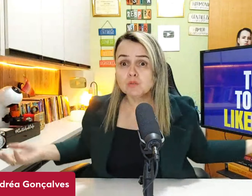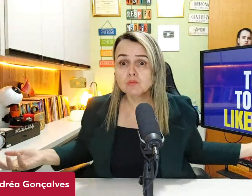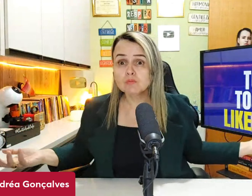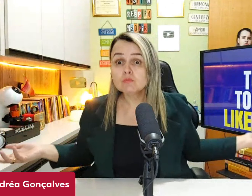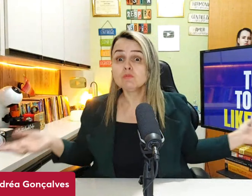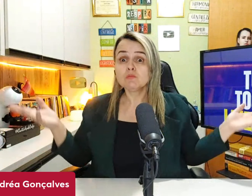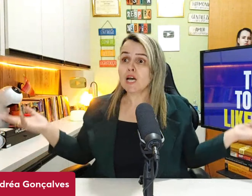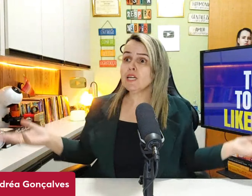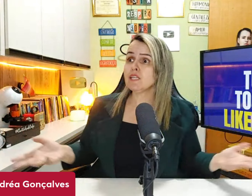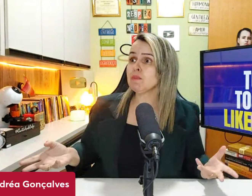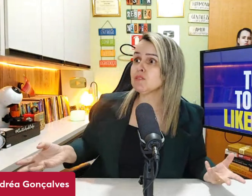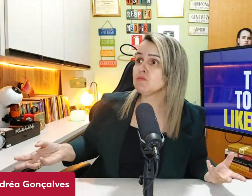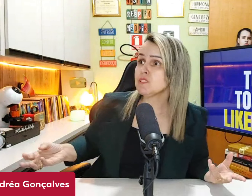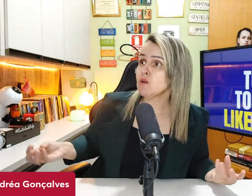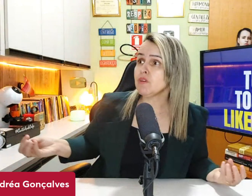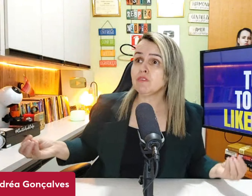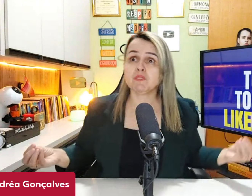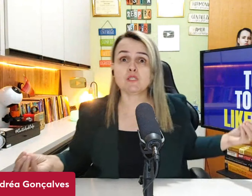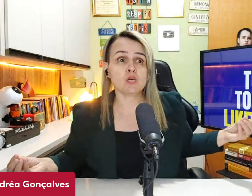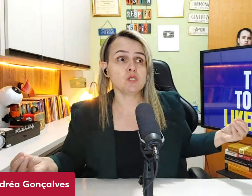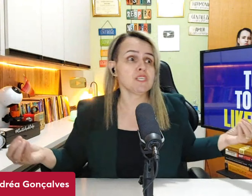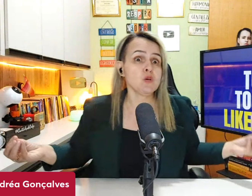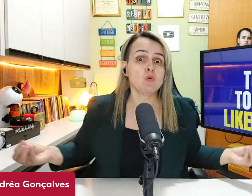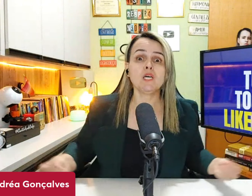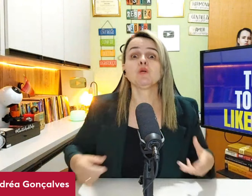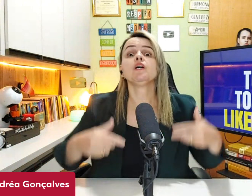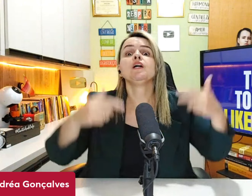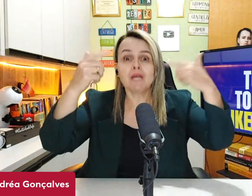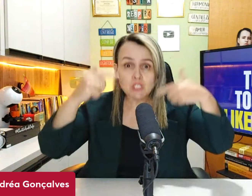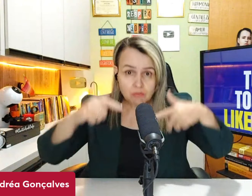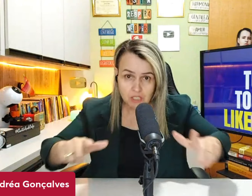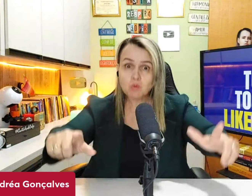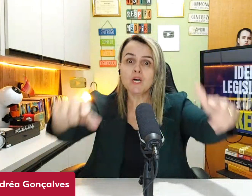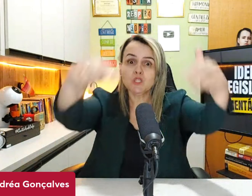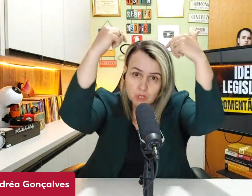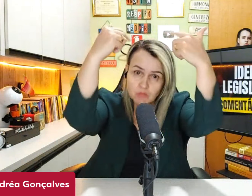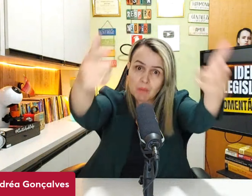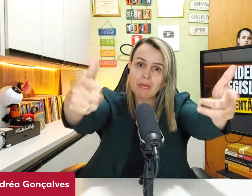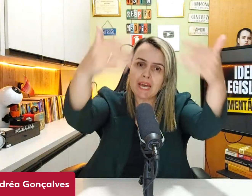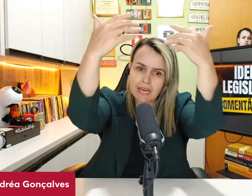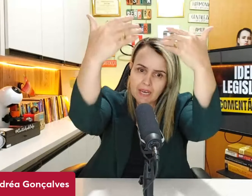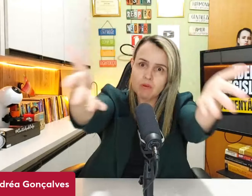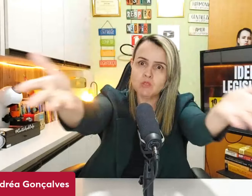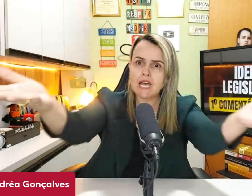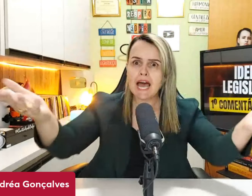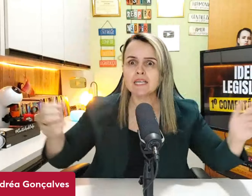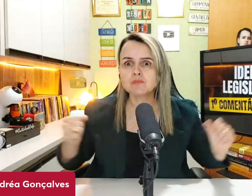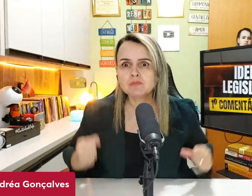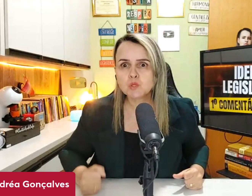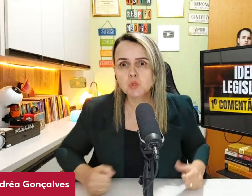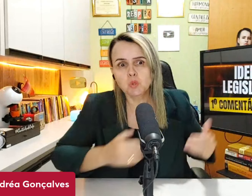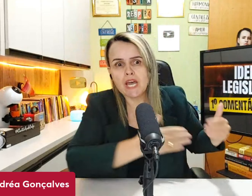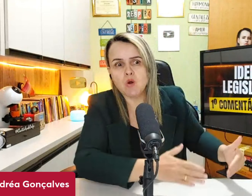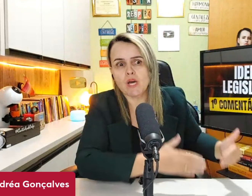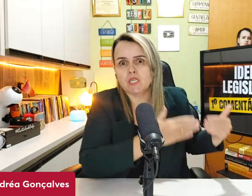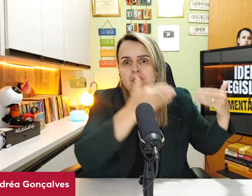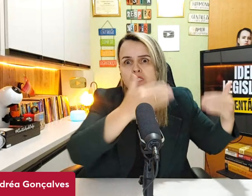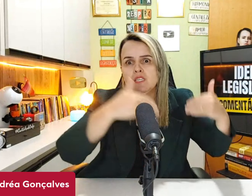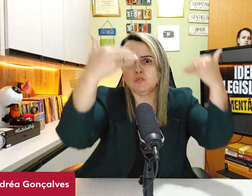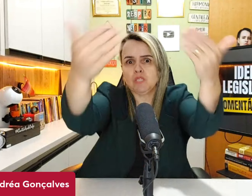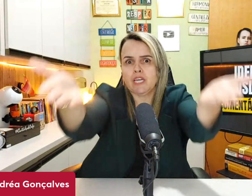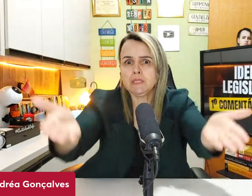Emprego ai André mas talvez vai precisar só de vez em quando mas de vez em quando o bicho vai pegar aí vão est lá o duro é